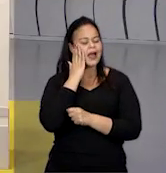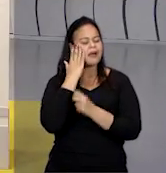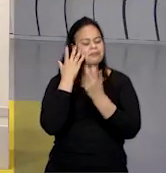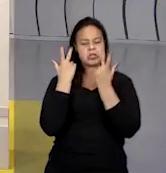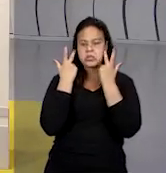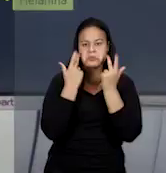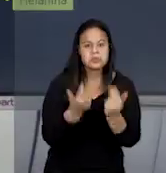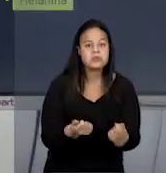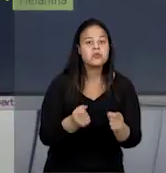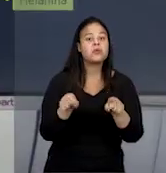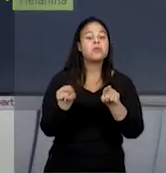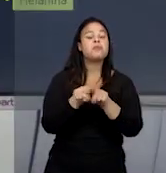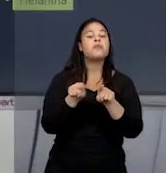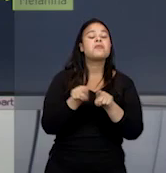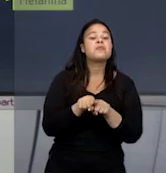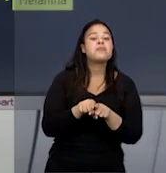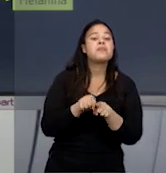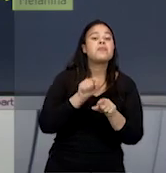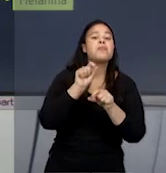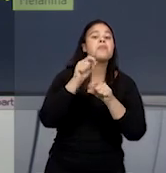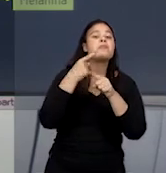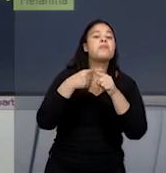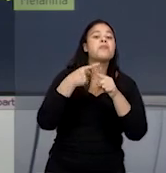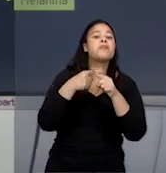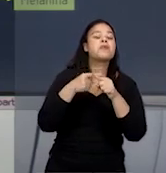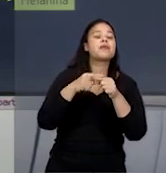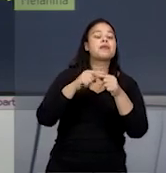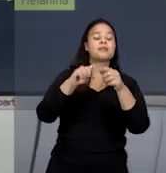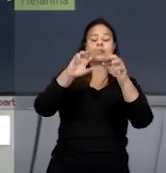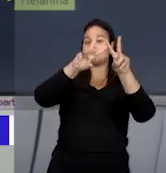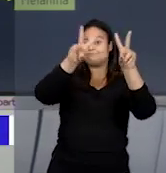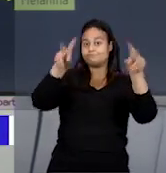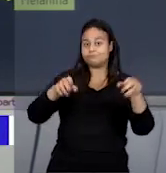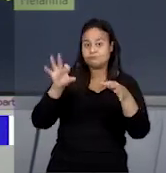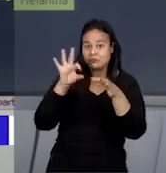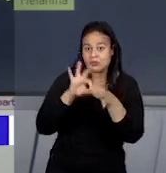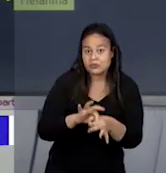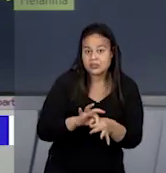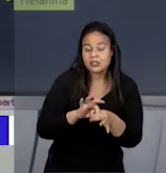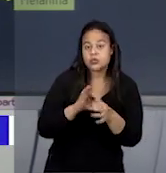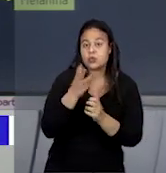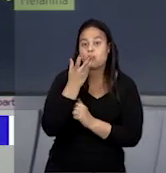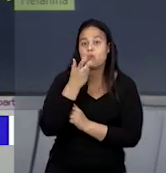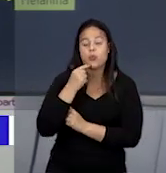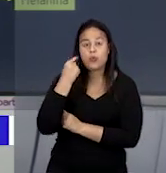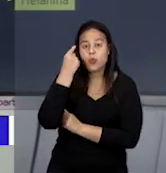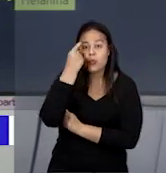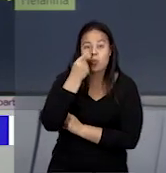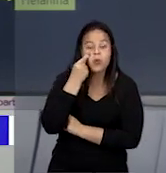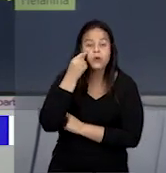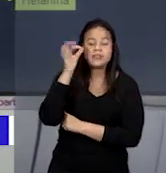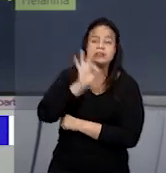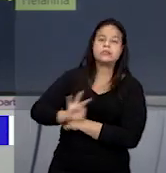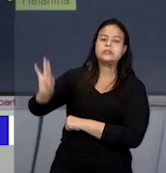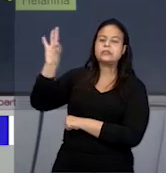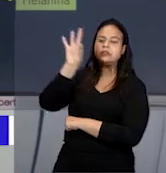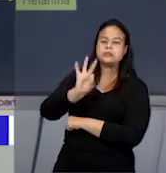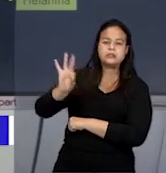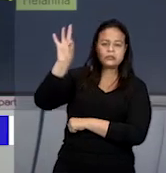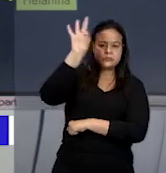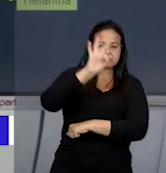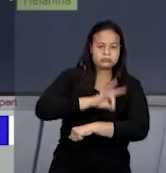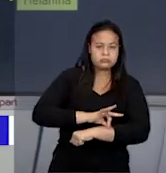existe, porque em determinados casos, por exemplo, vamos pegar aqui da cor dos olhos da mosca, de uma mosca,